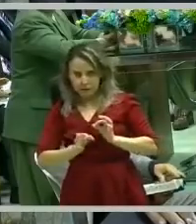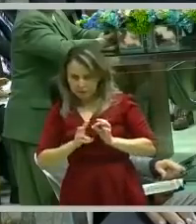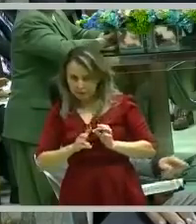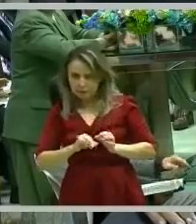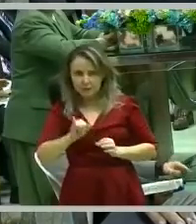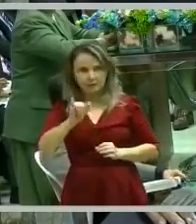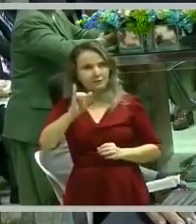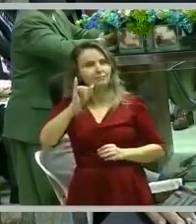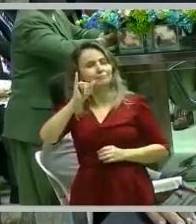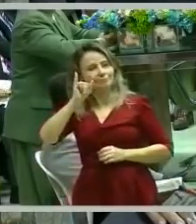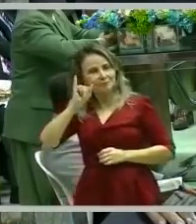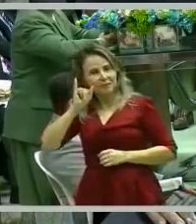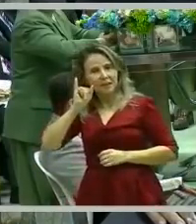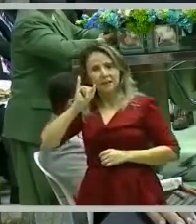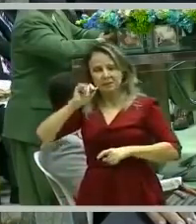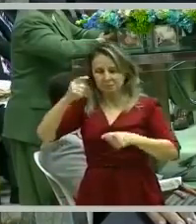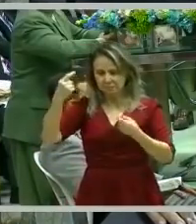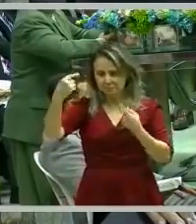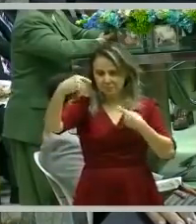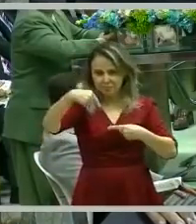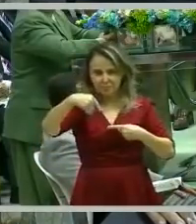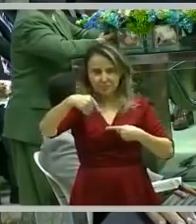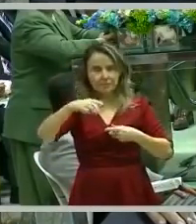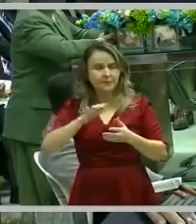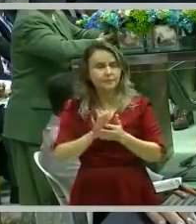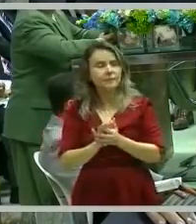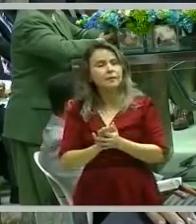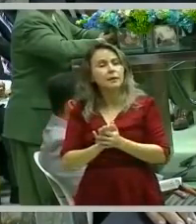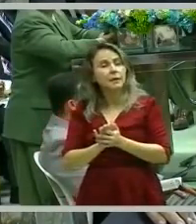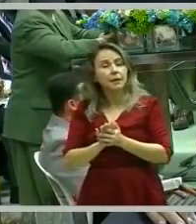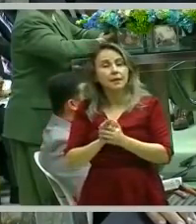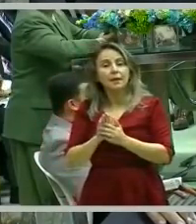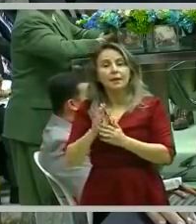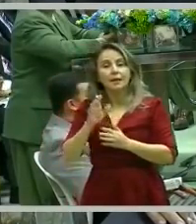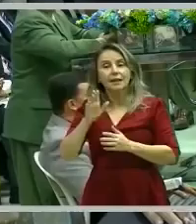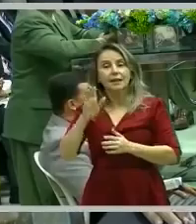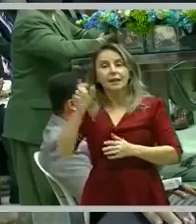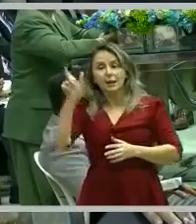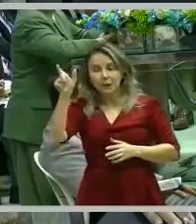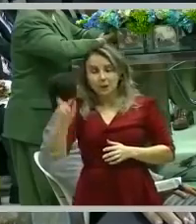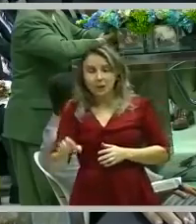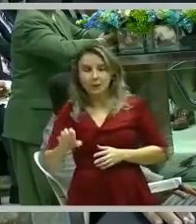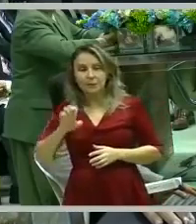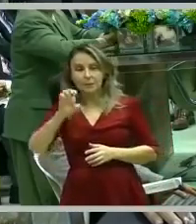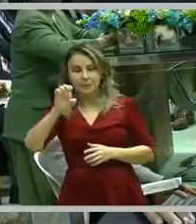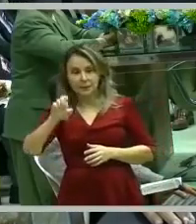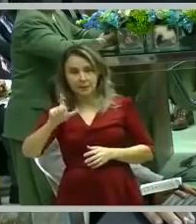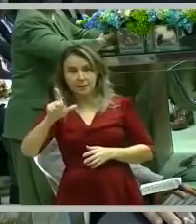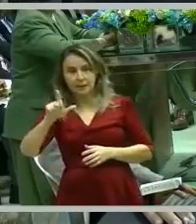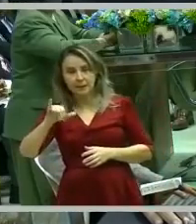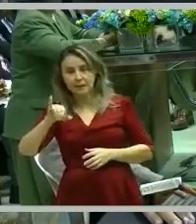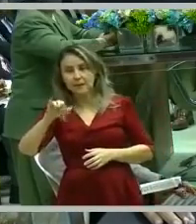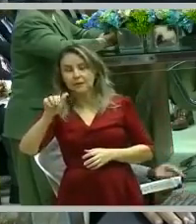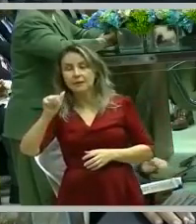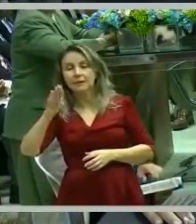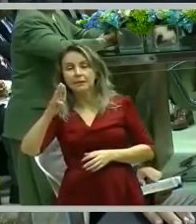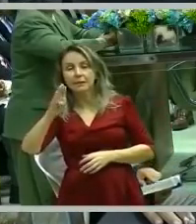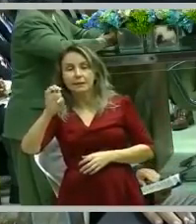casa. Eliabe era o que de Davi? Me ajude a pregar. Era o irmão, mas velho